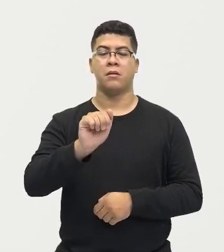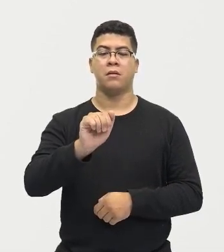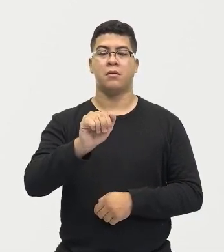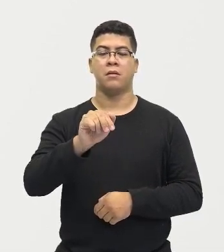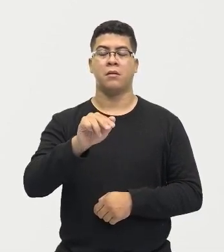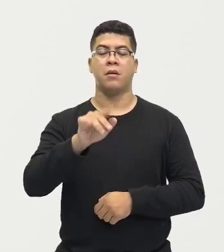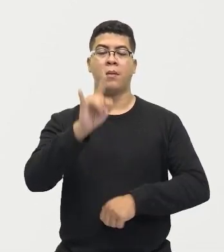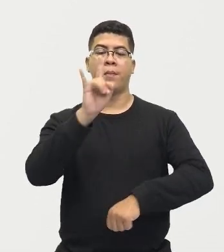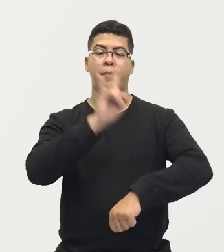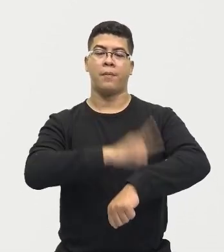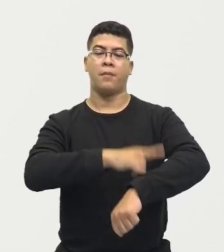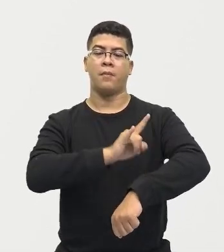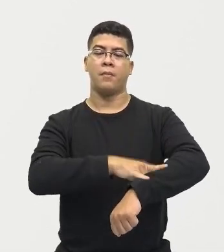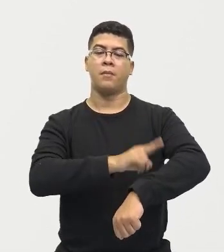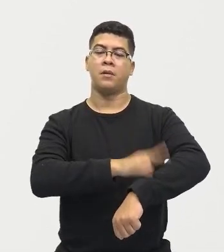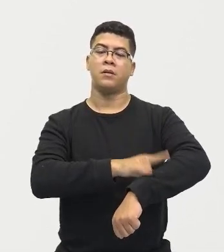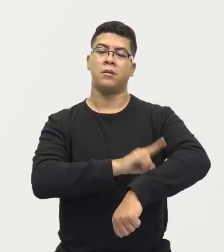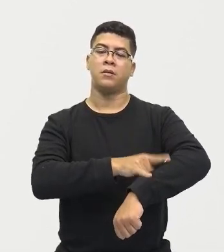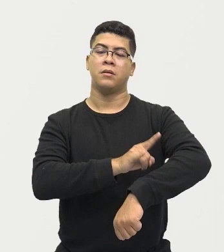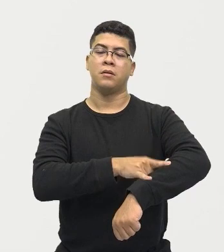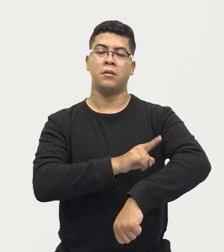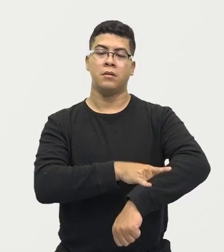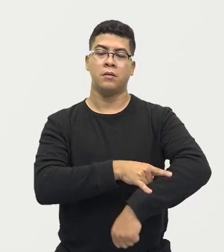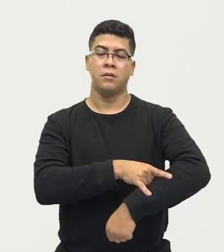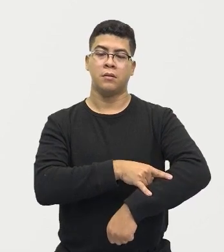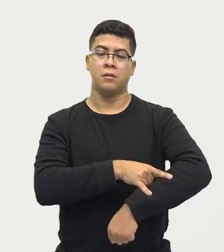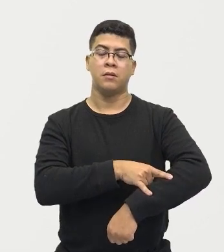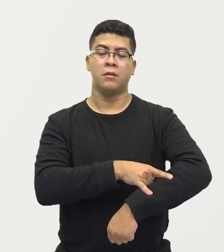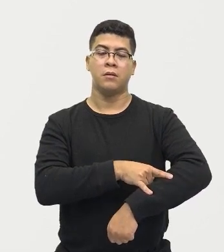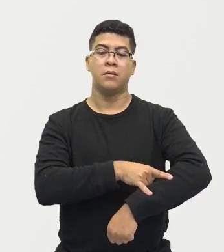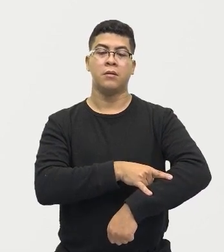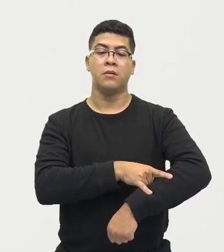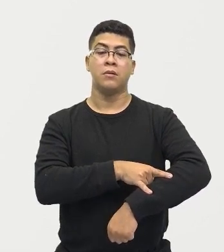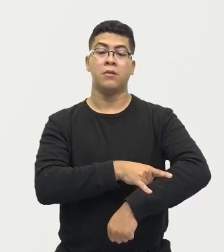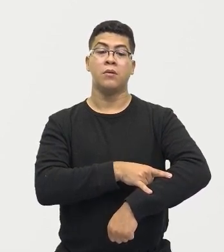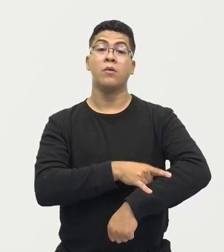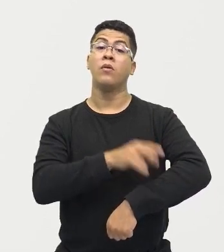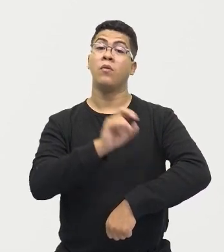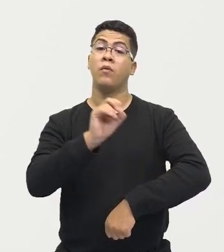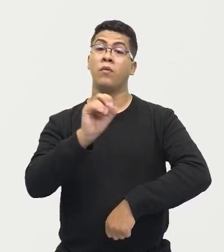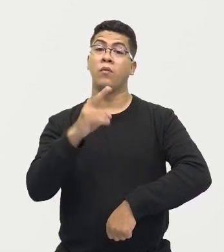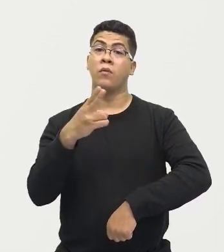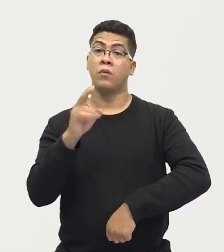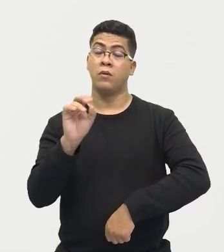vou no banheiro, né? O certo é vou ao banheiro. Vou.